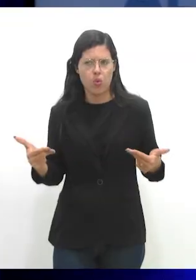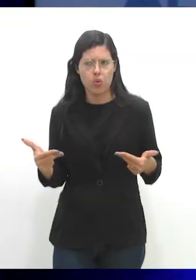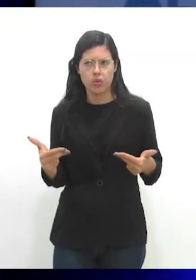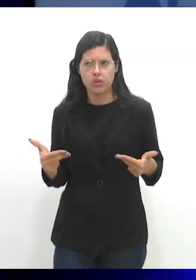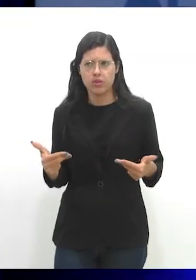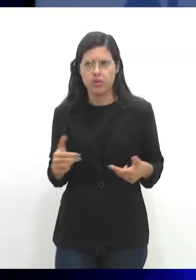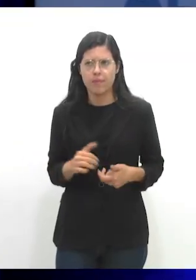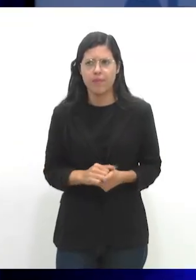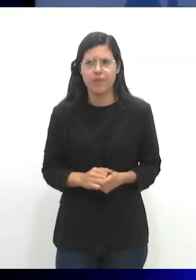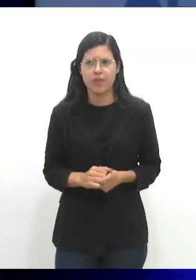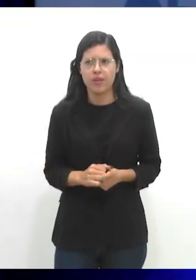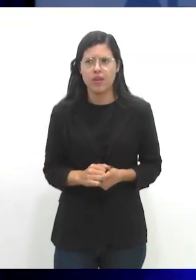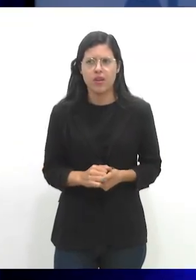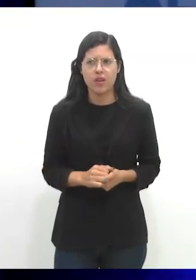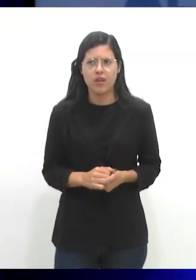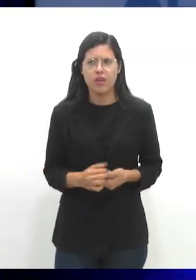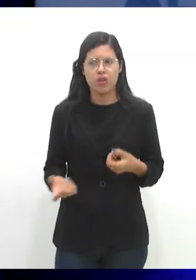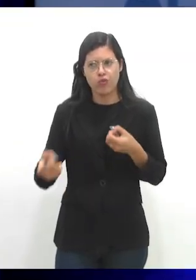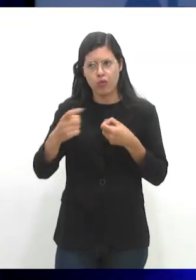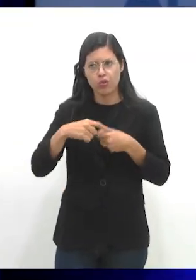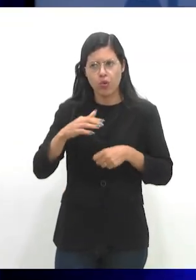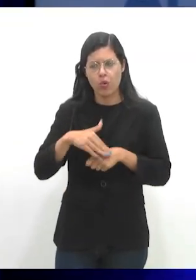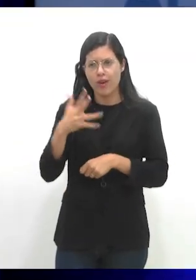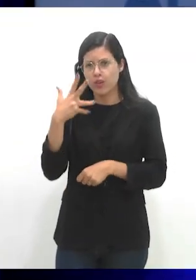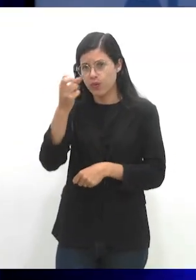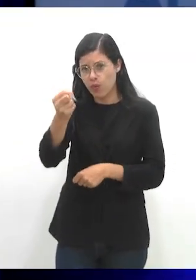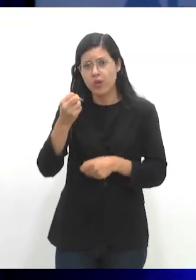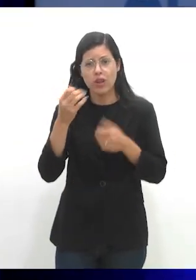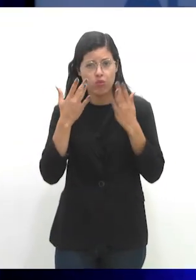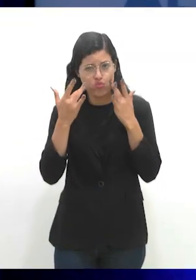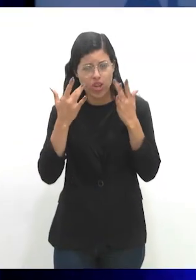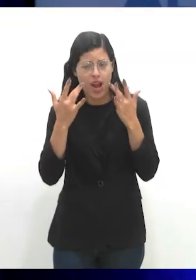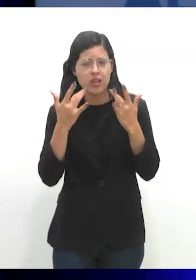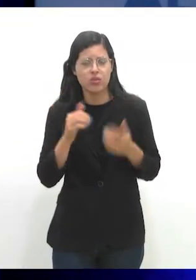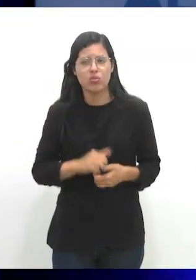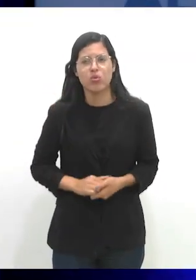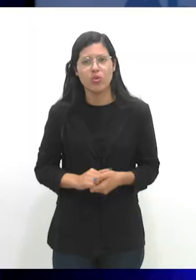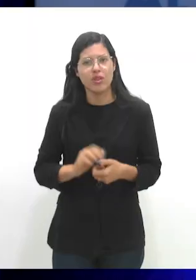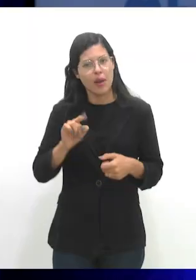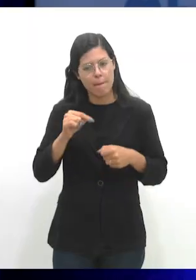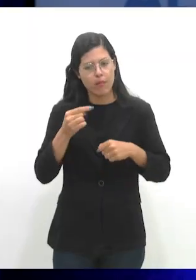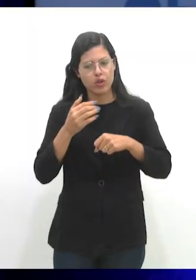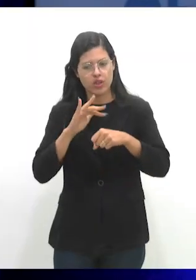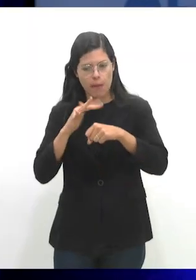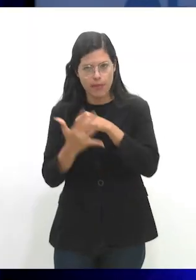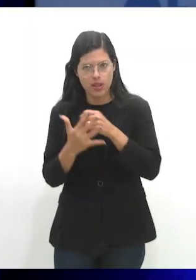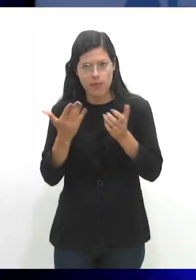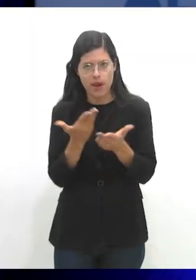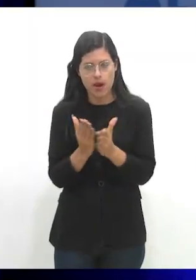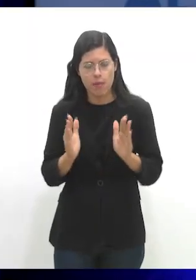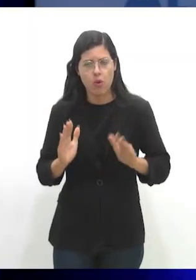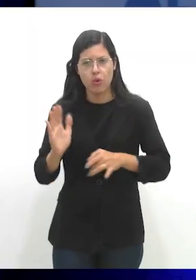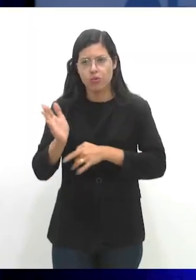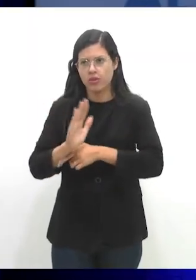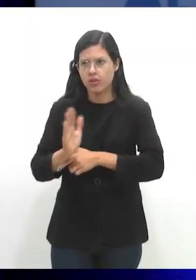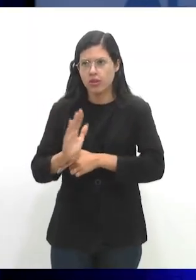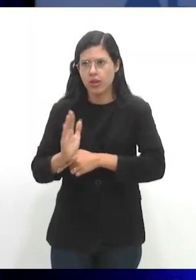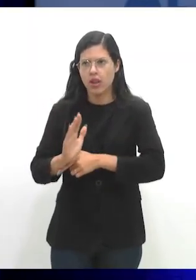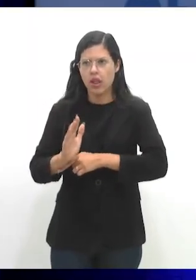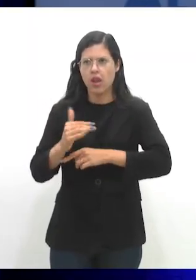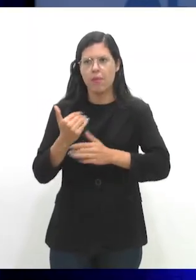arte que melhor voltou com mais força, foi o teatro. Quando a pandemia acabou, o